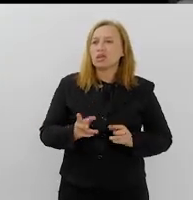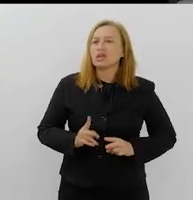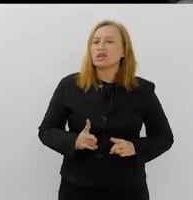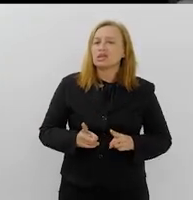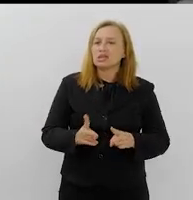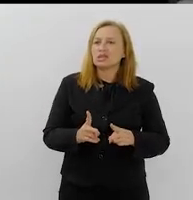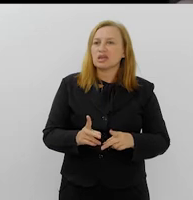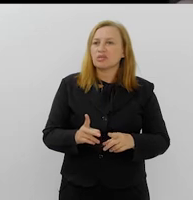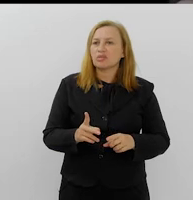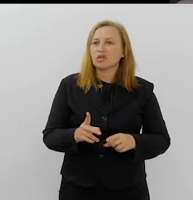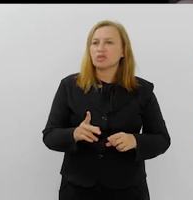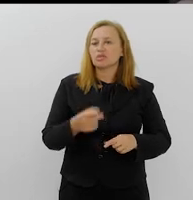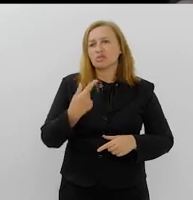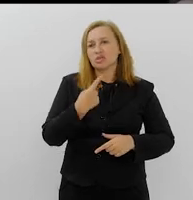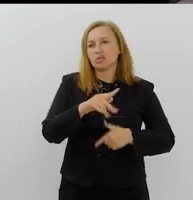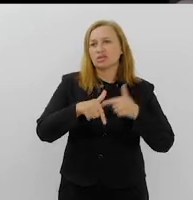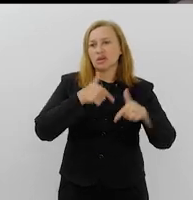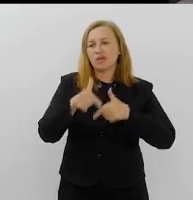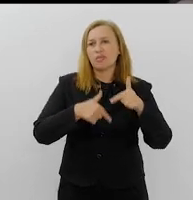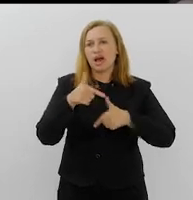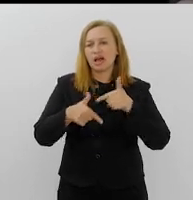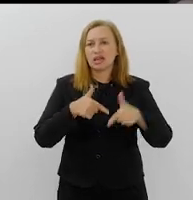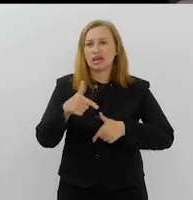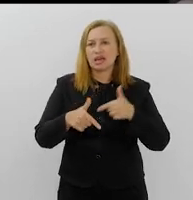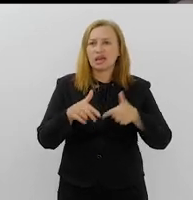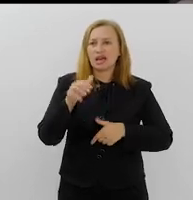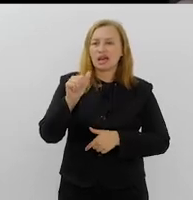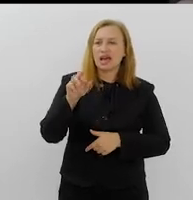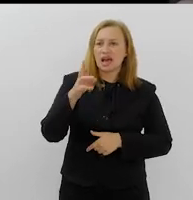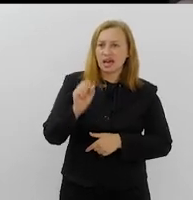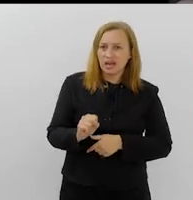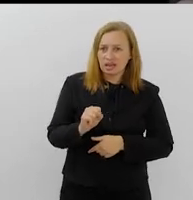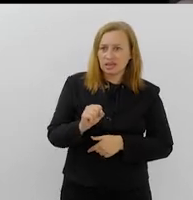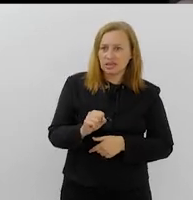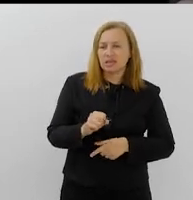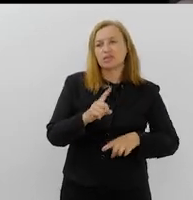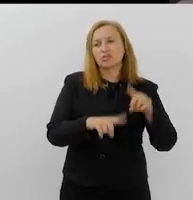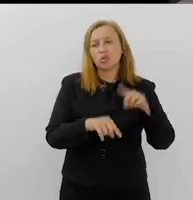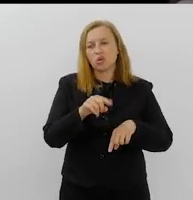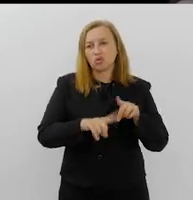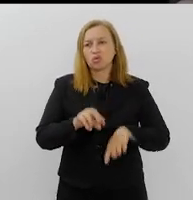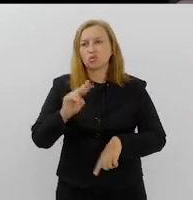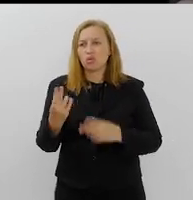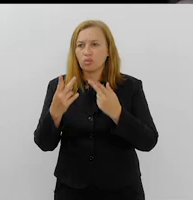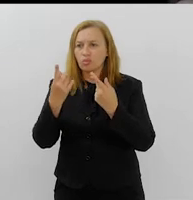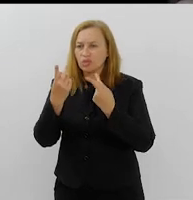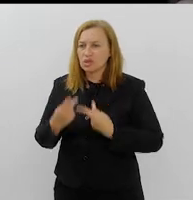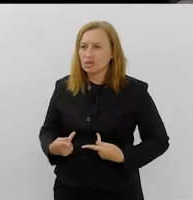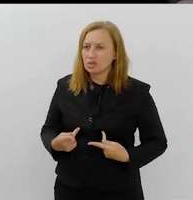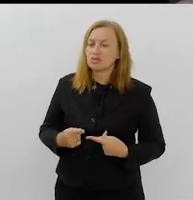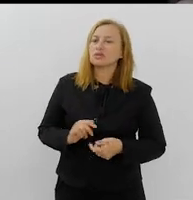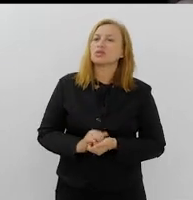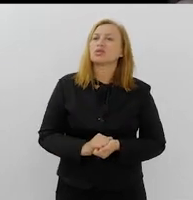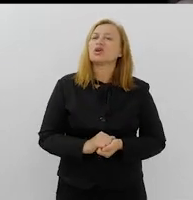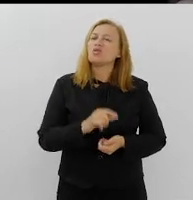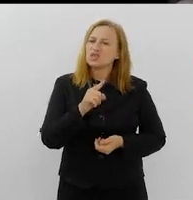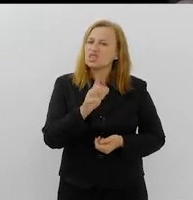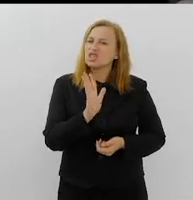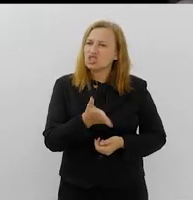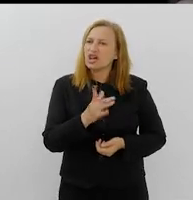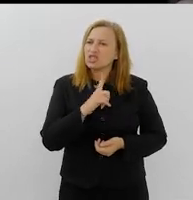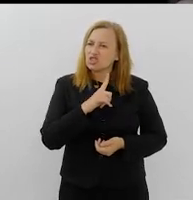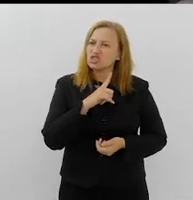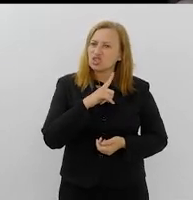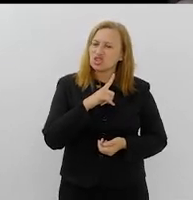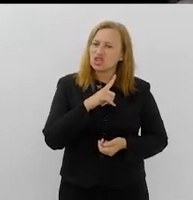carregar pessoas ou coisas, né? Porque Verdade. era o que tinha a Varing. E quando você estava na Varing, você